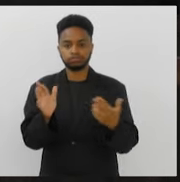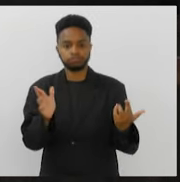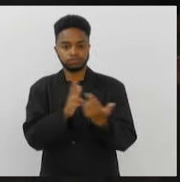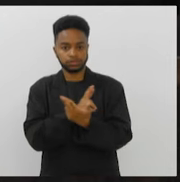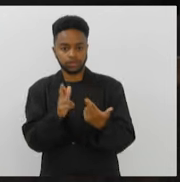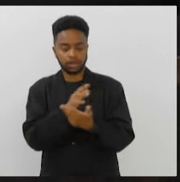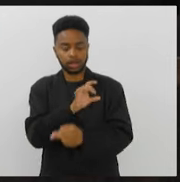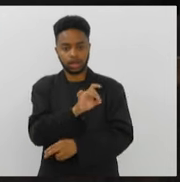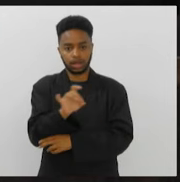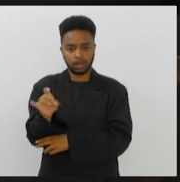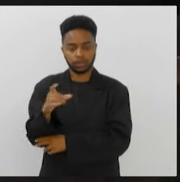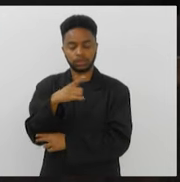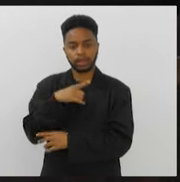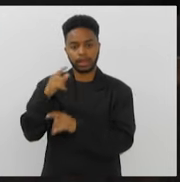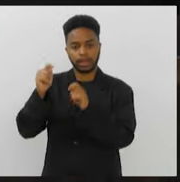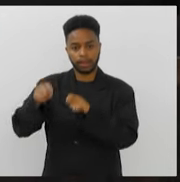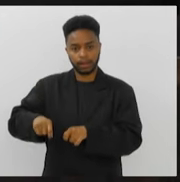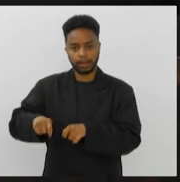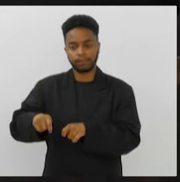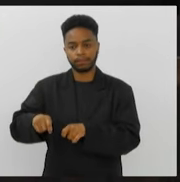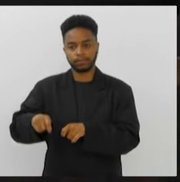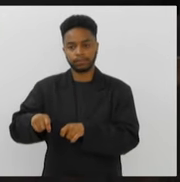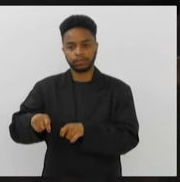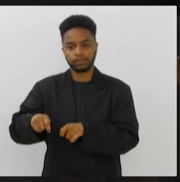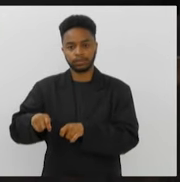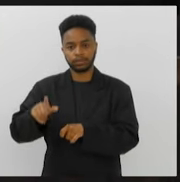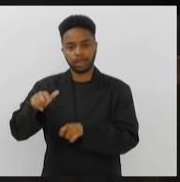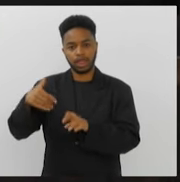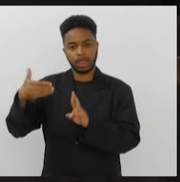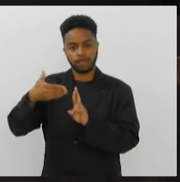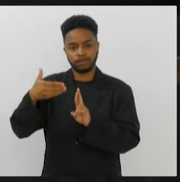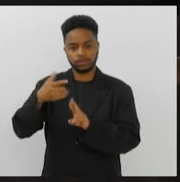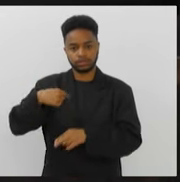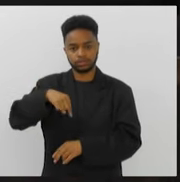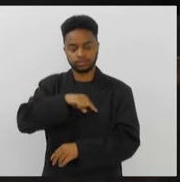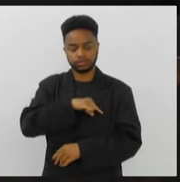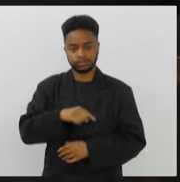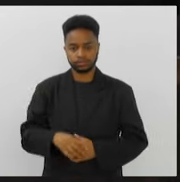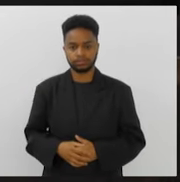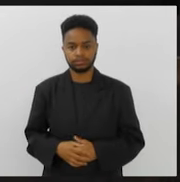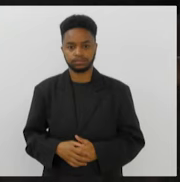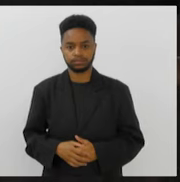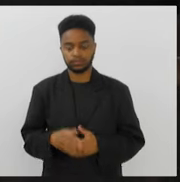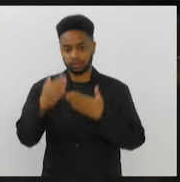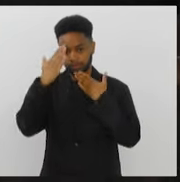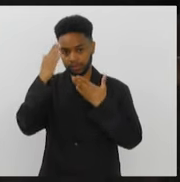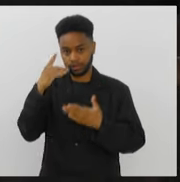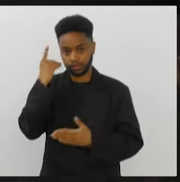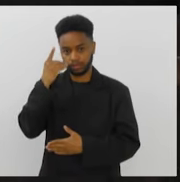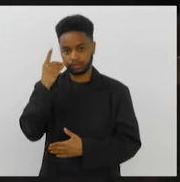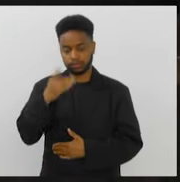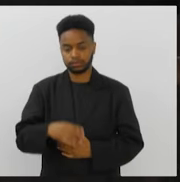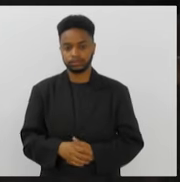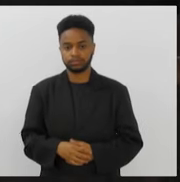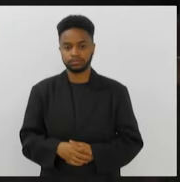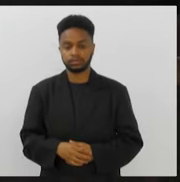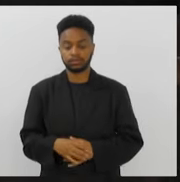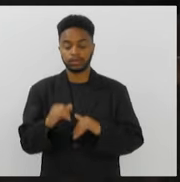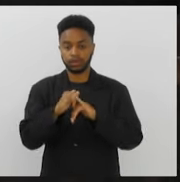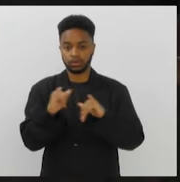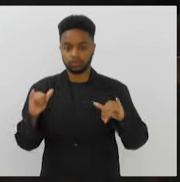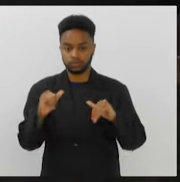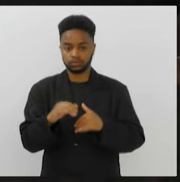a capacidade de ser uma referência para todos nós. Obrigado, deputado.